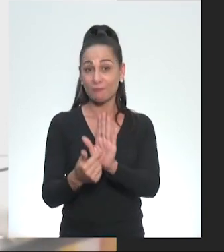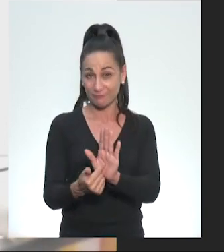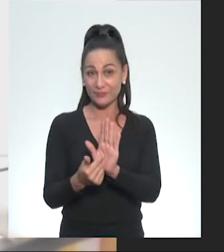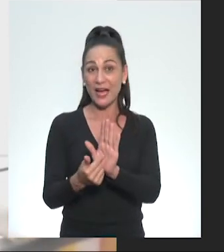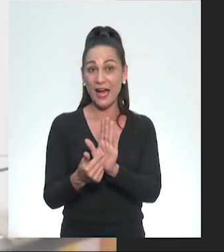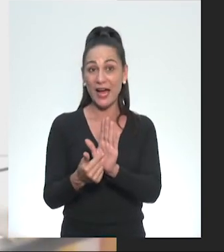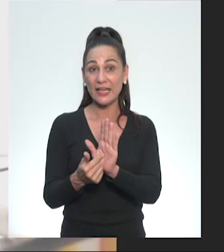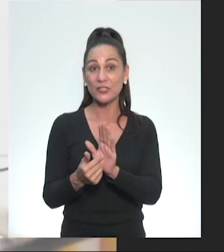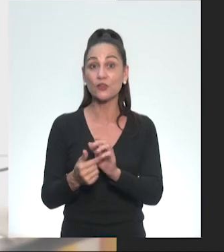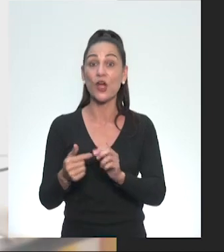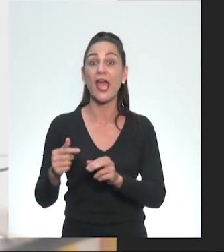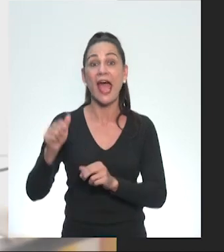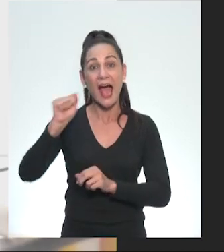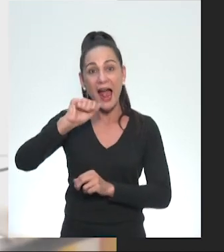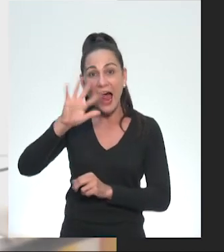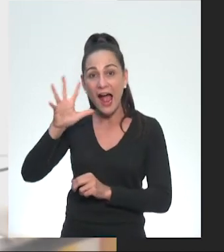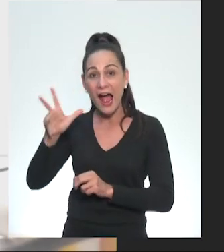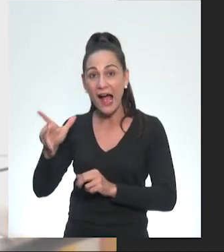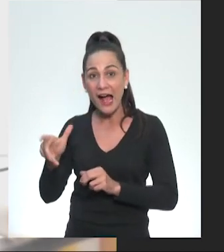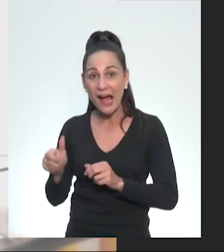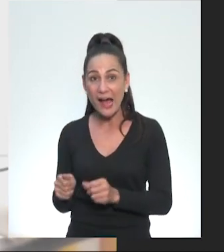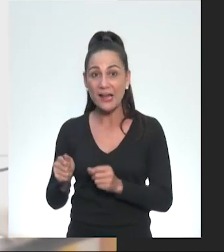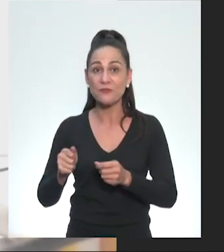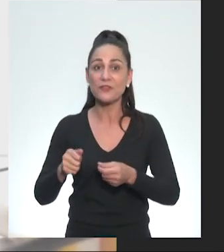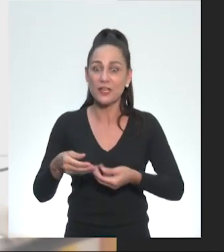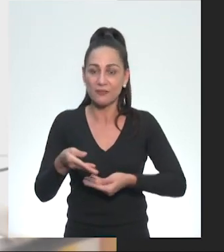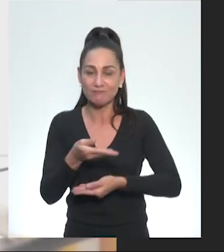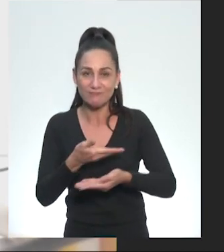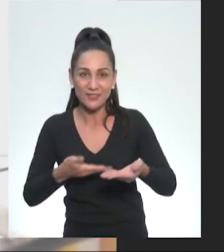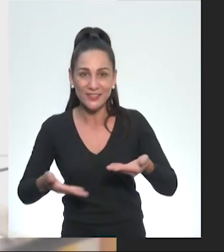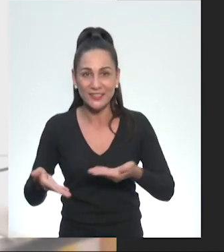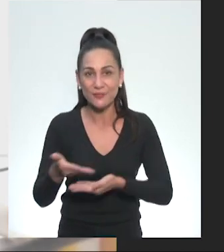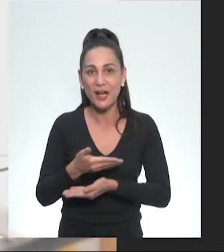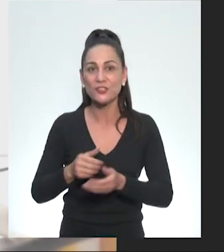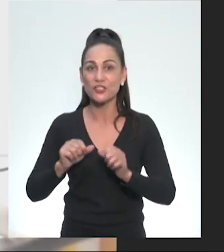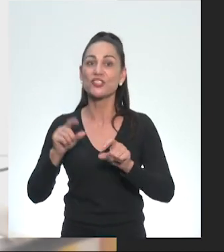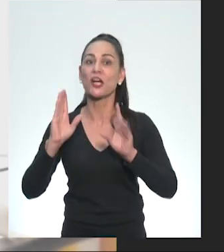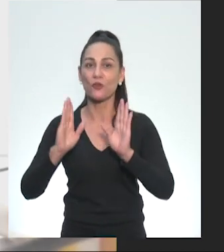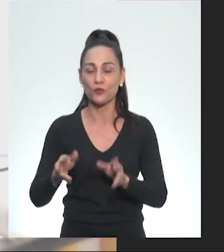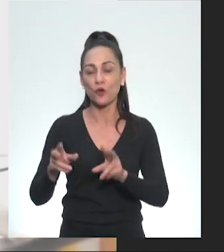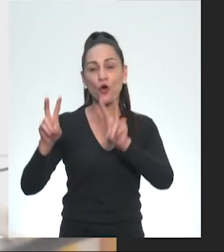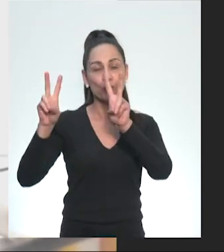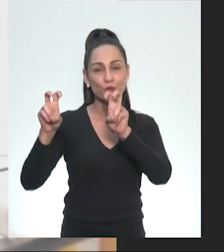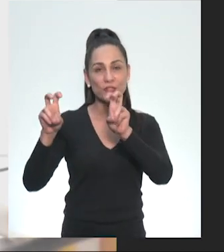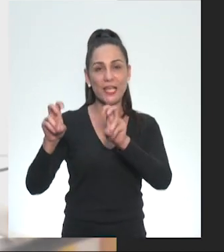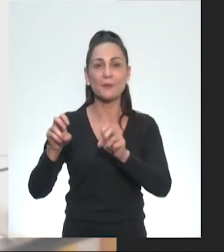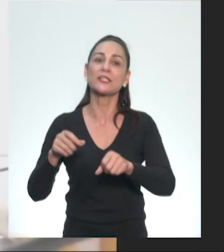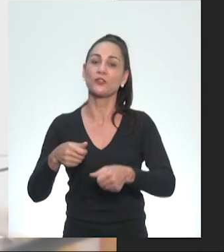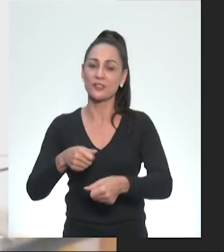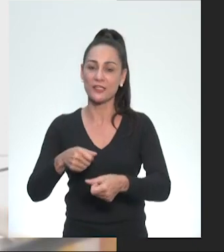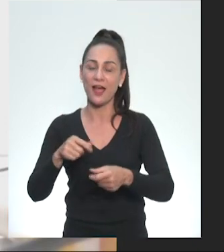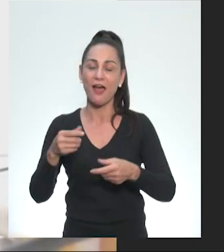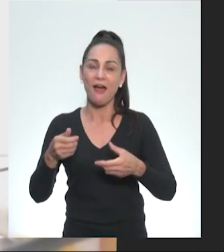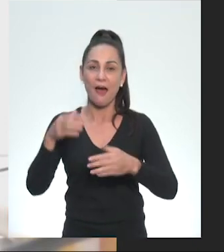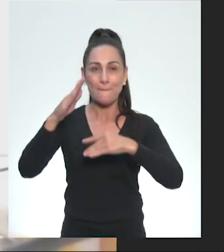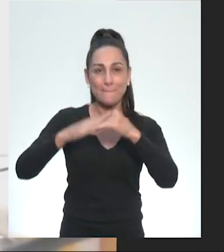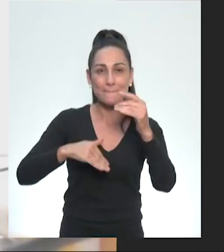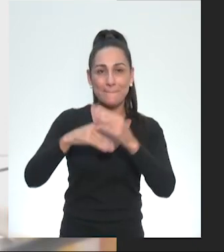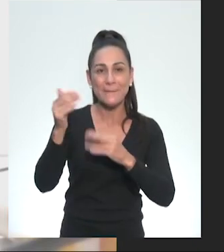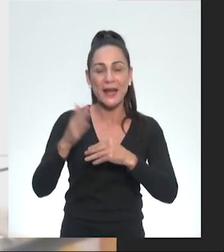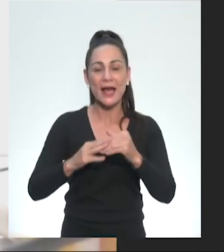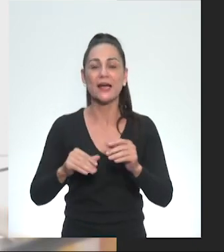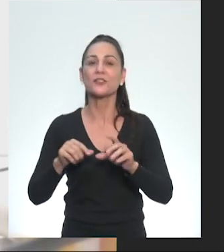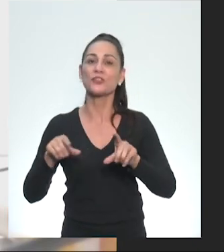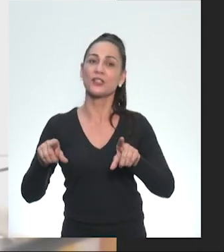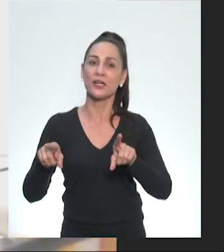sobre África em jogo, né? A gente já colocou até o nome da nossa atividade Mão na Massa. Eu acho que vai ser um momento muito importante para a gente